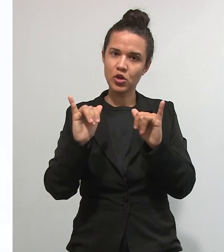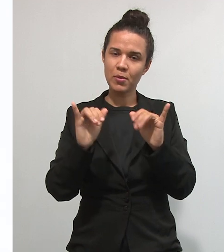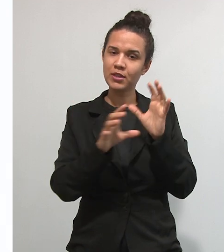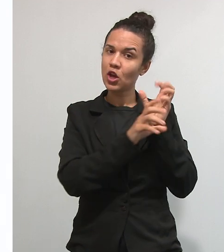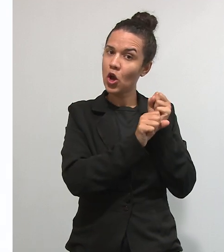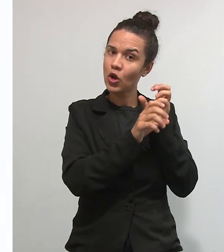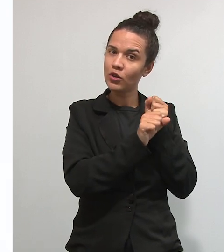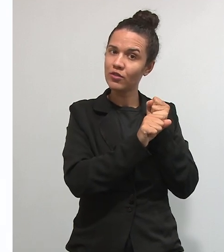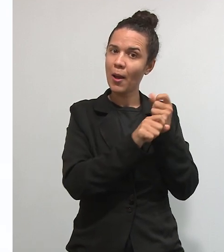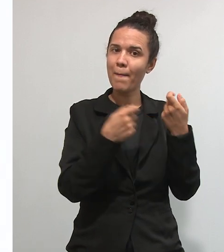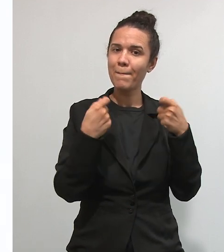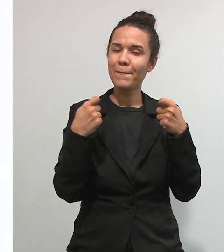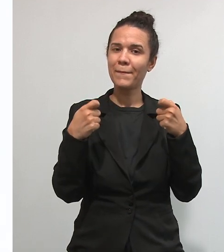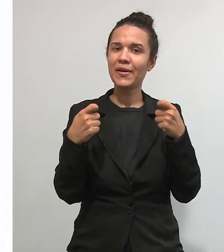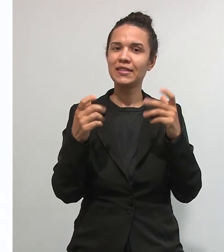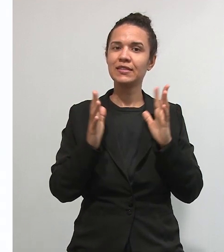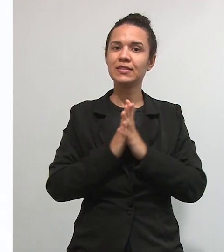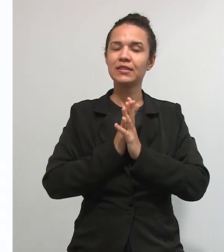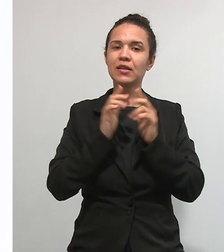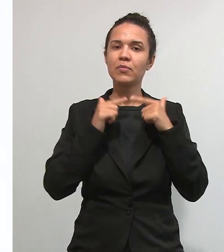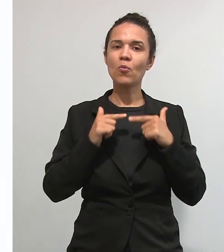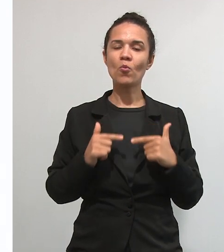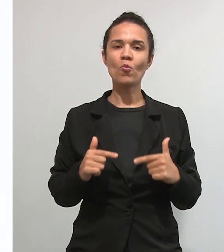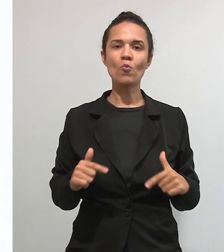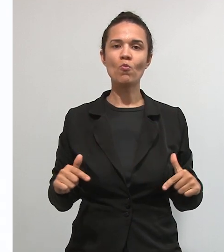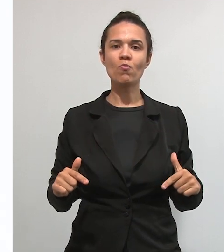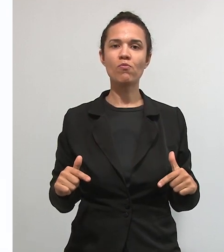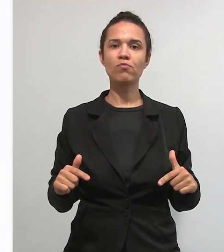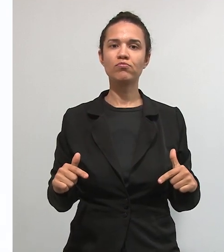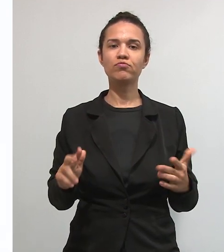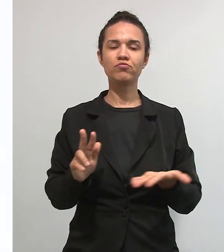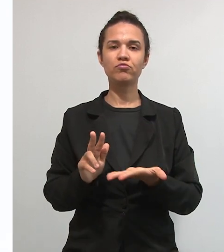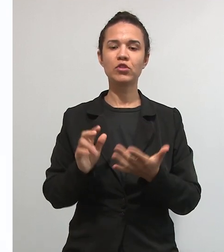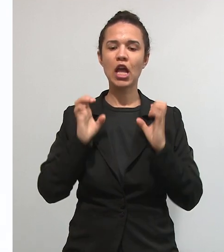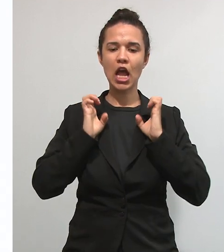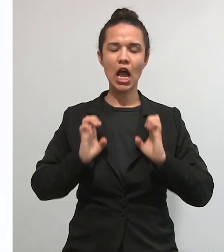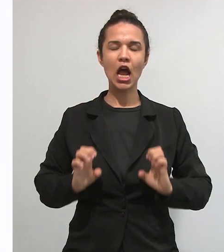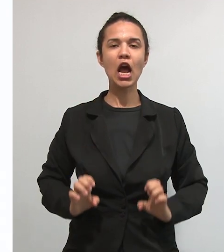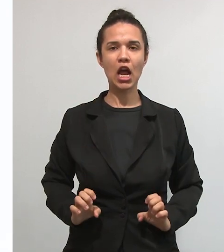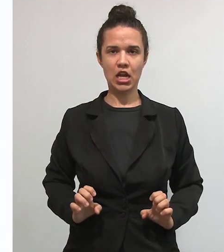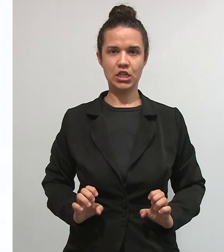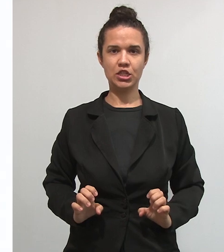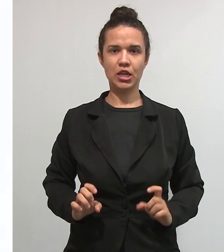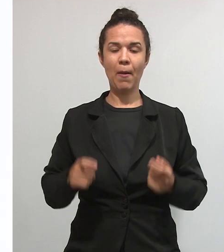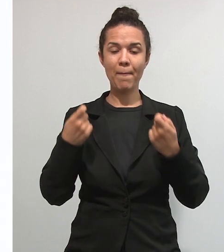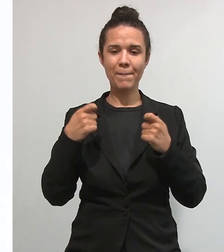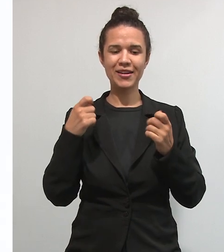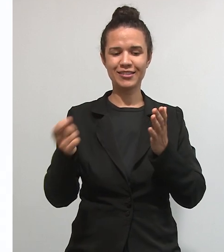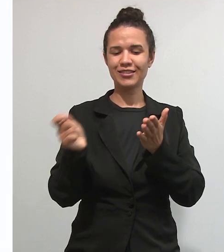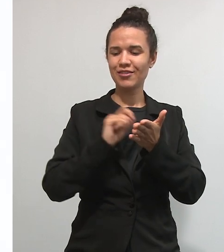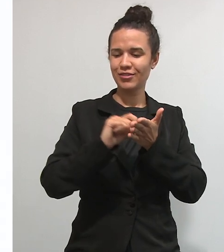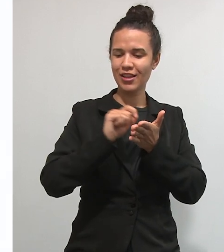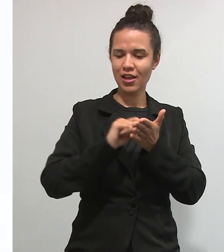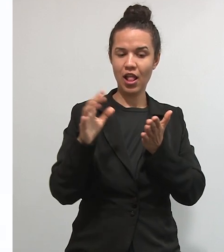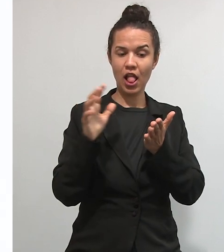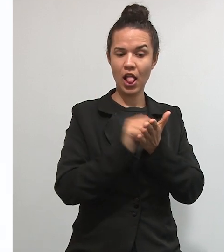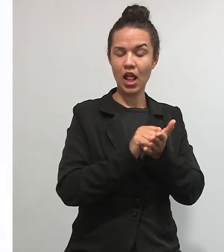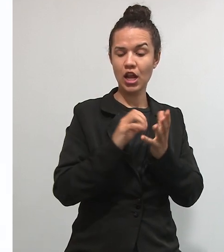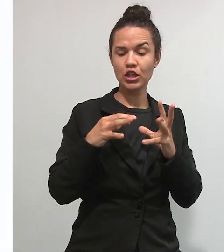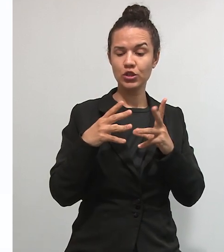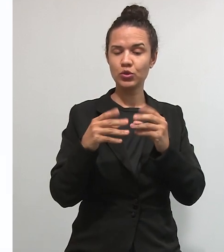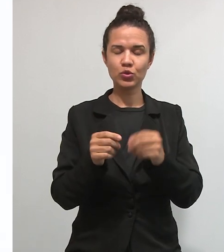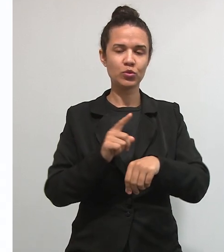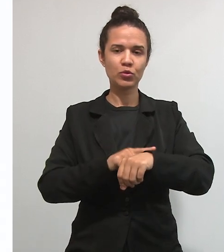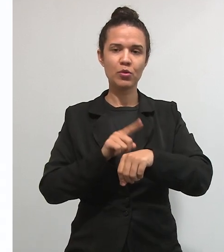Íntegra e tempestiva, ou seja, registrada no momento em que ocorrer. A falta de integridade e oportunidade